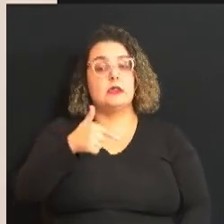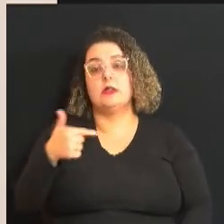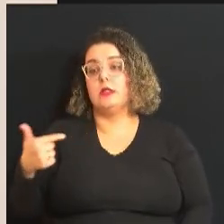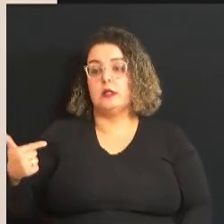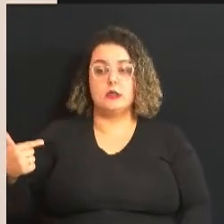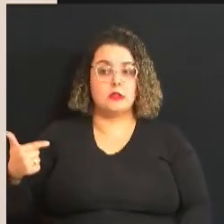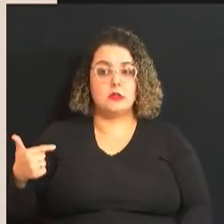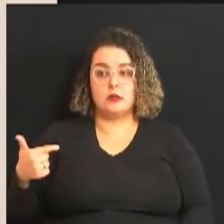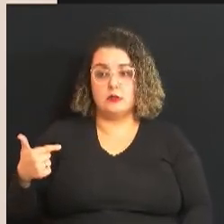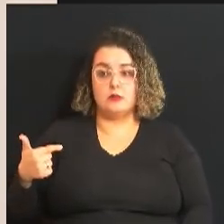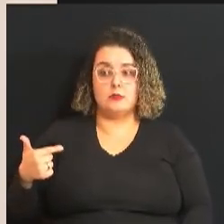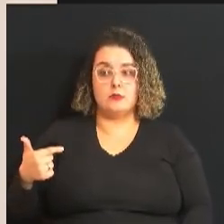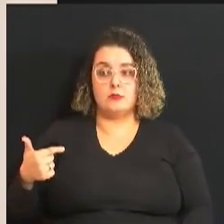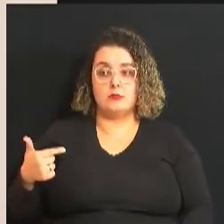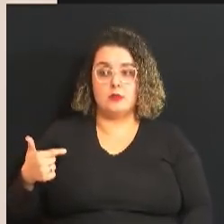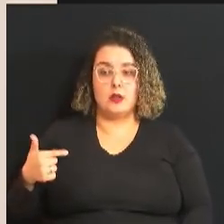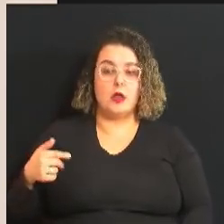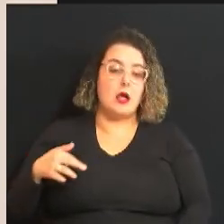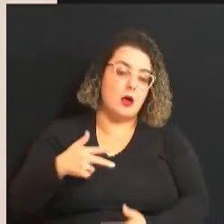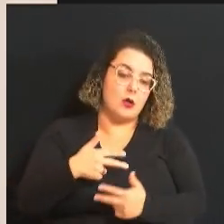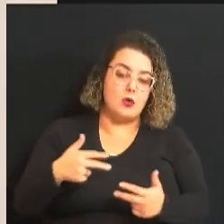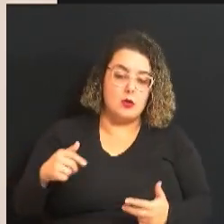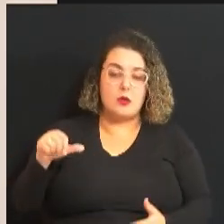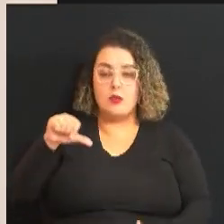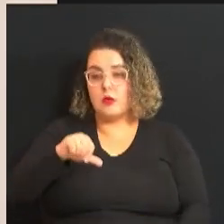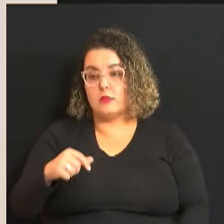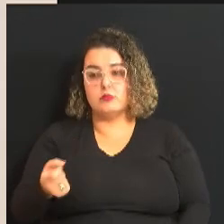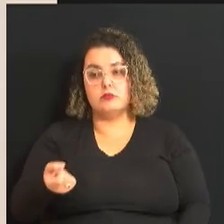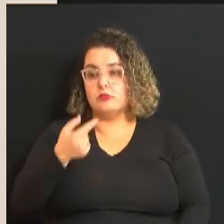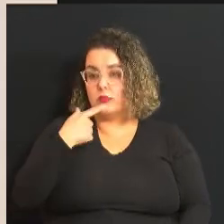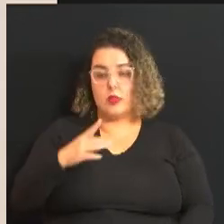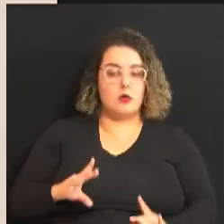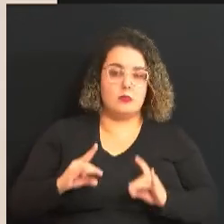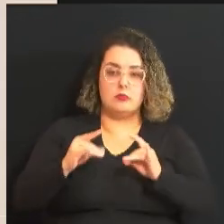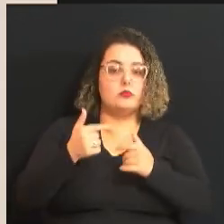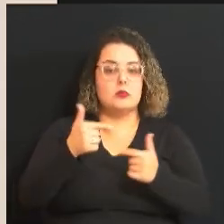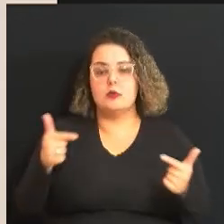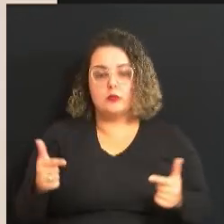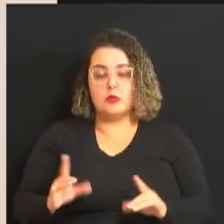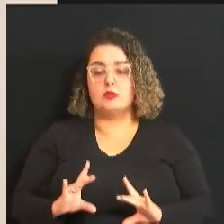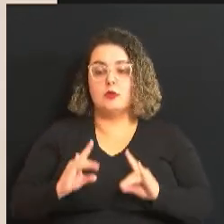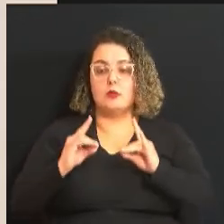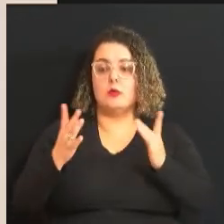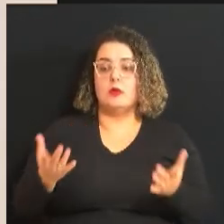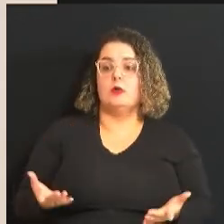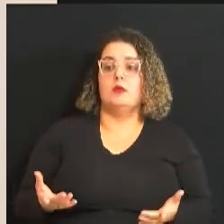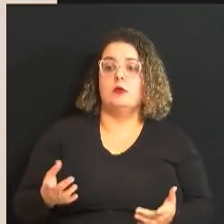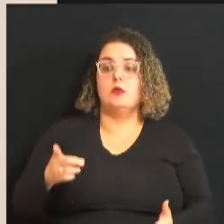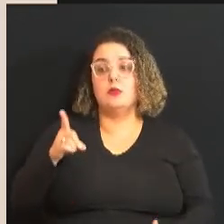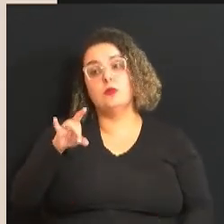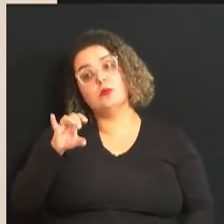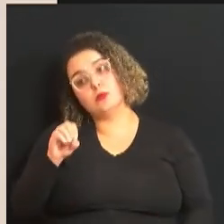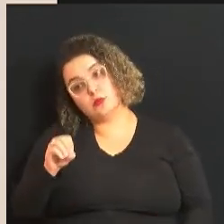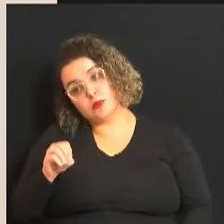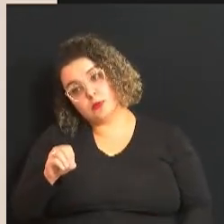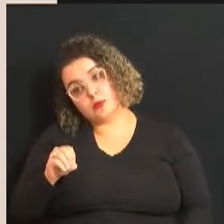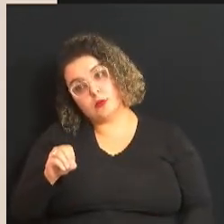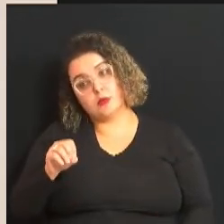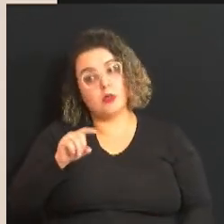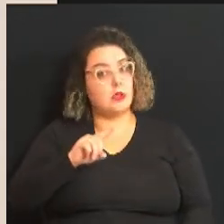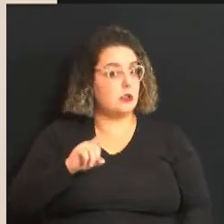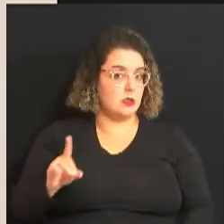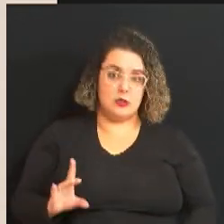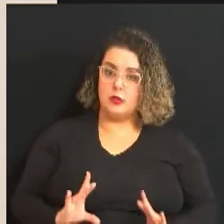pílula que você não quer mais. Você não quer usar hormônio? Não. Então, sem hormônio, a gente vai ficar com os DIUs não hormonais,